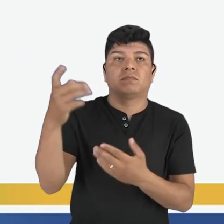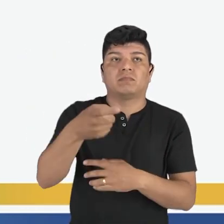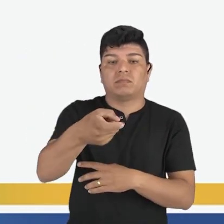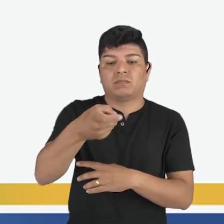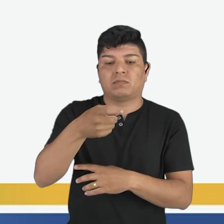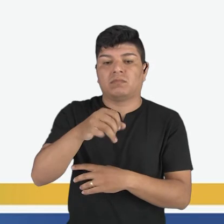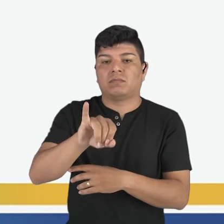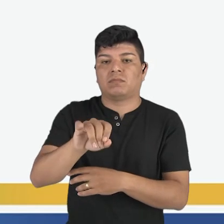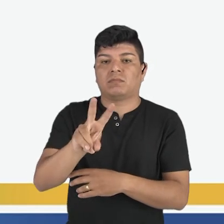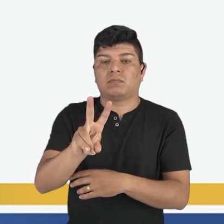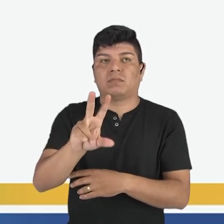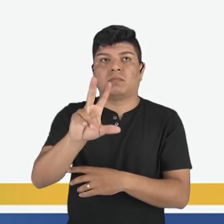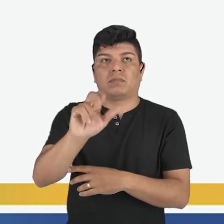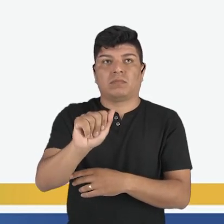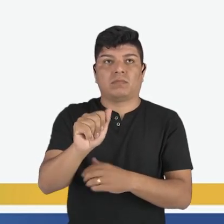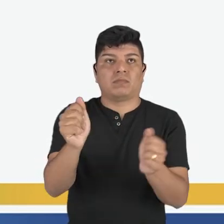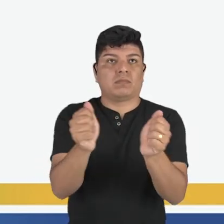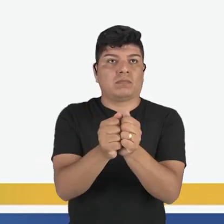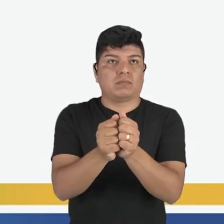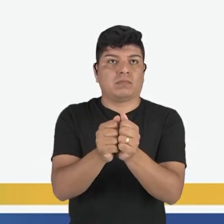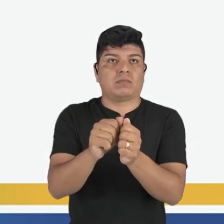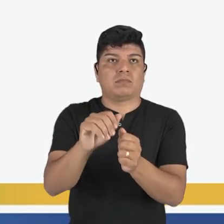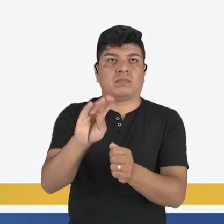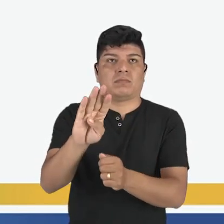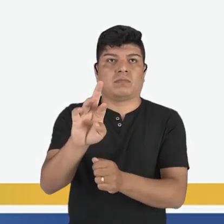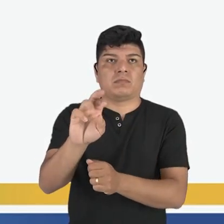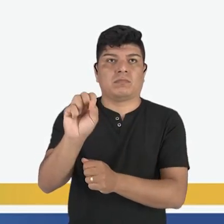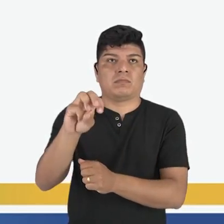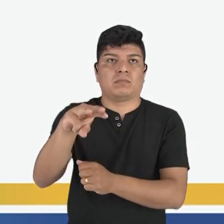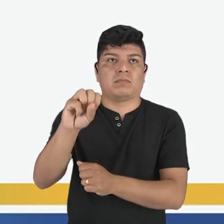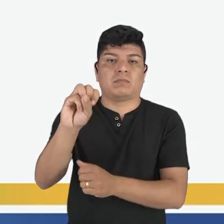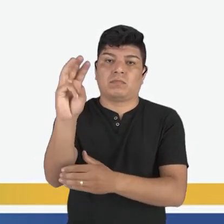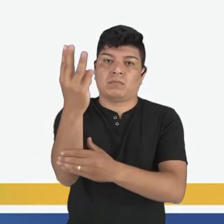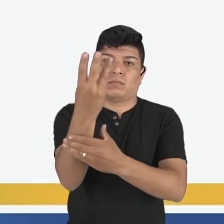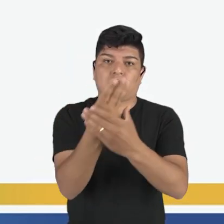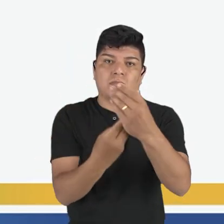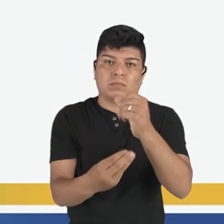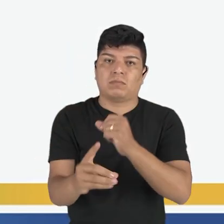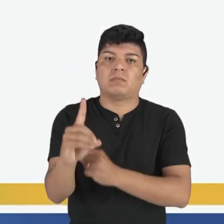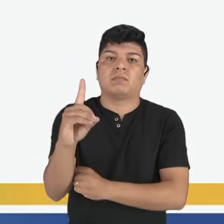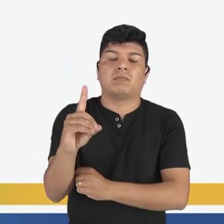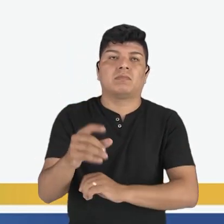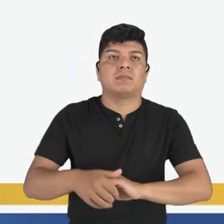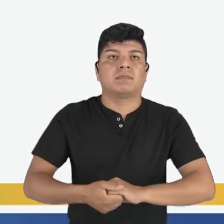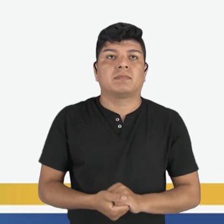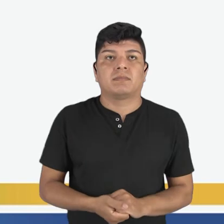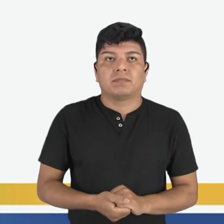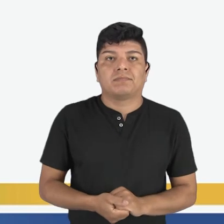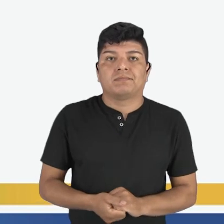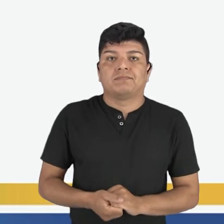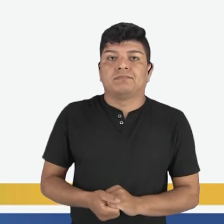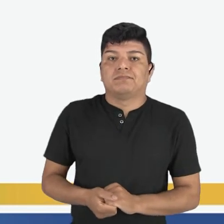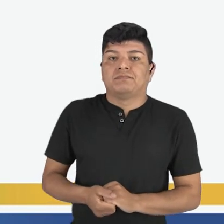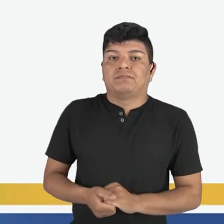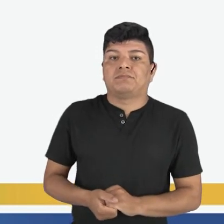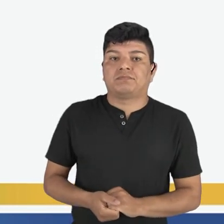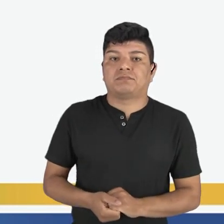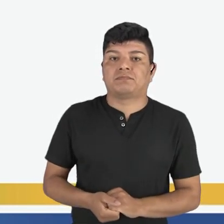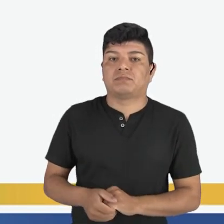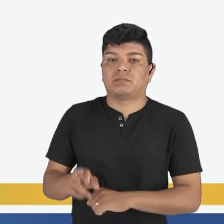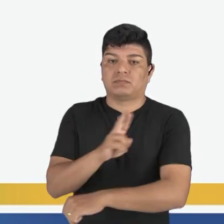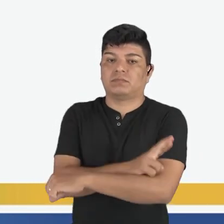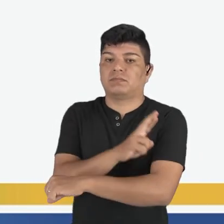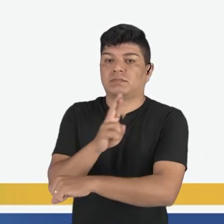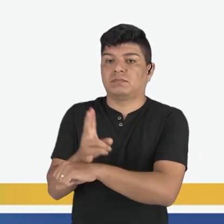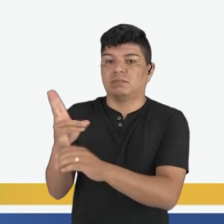Shiva, que junto com Vishnu e Brahma formam a trindade hindu. Na religião indígena, não há imagens,